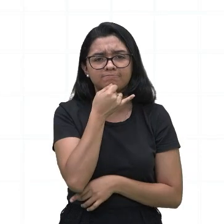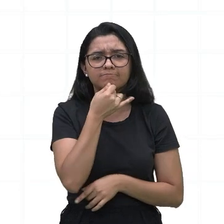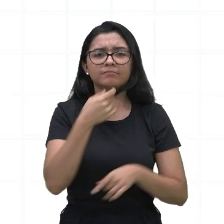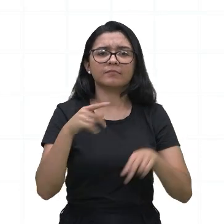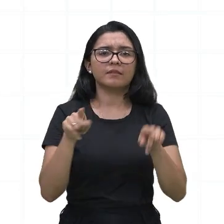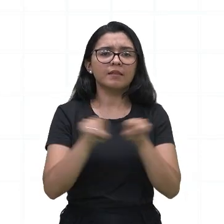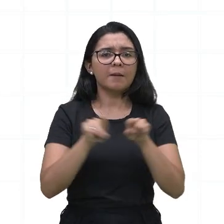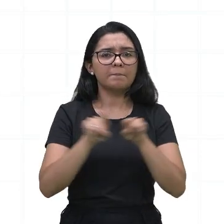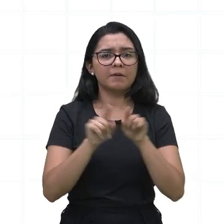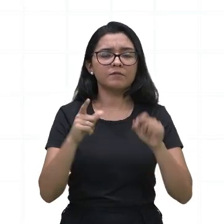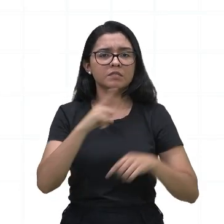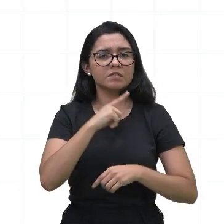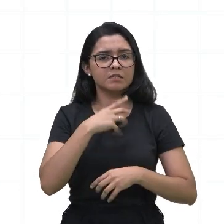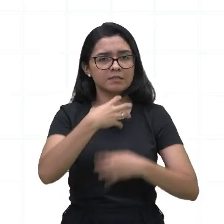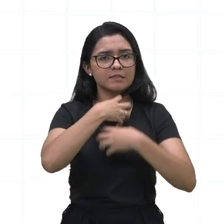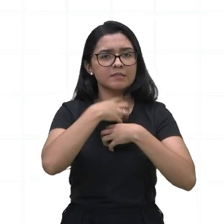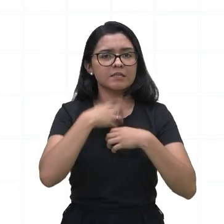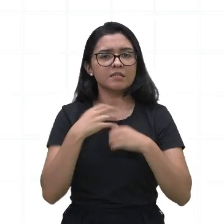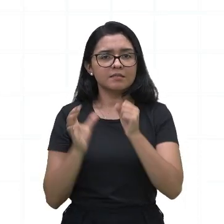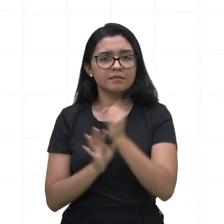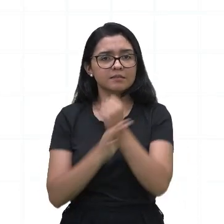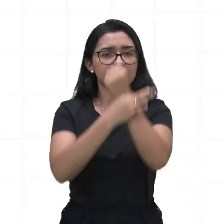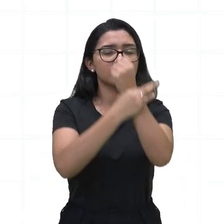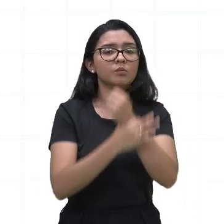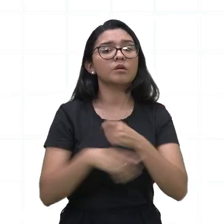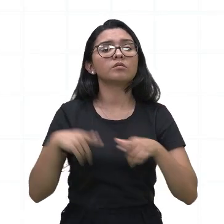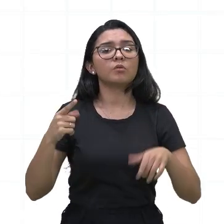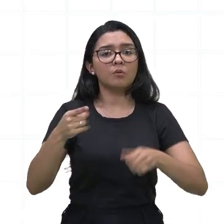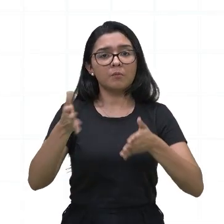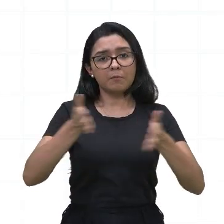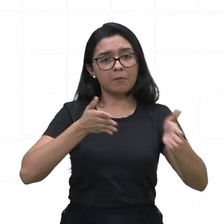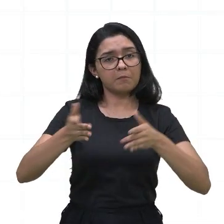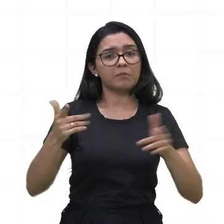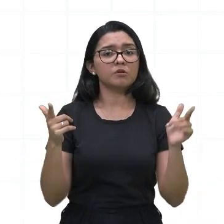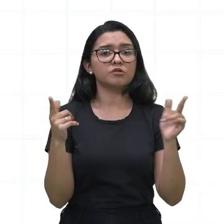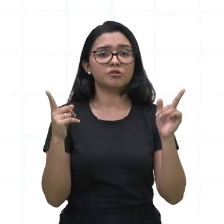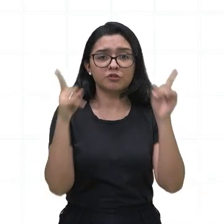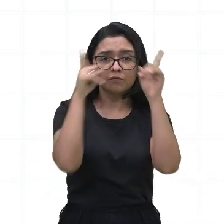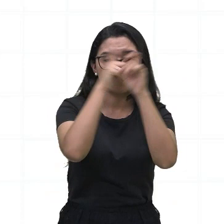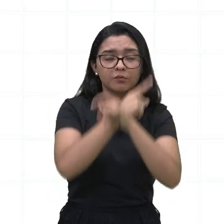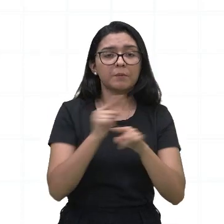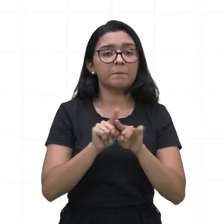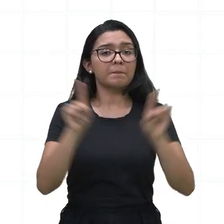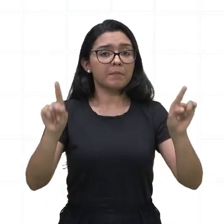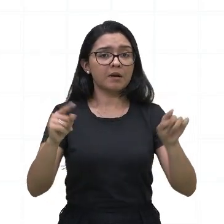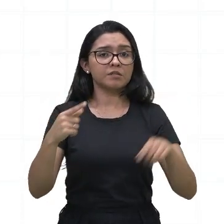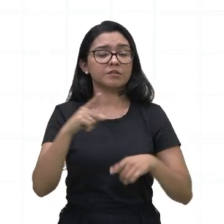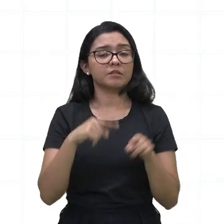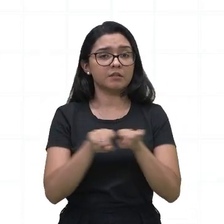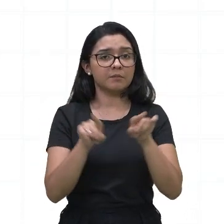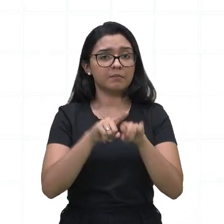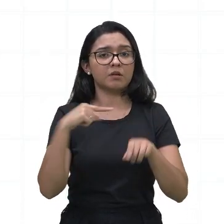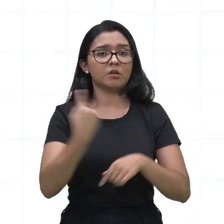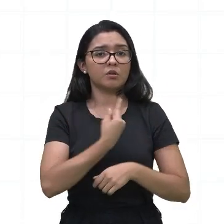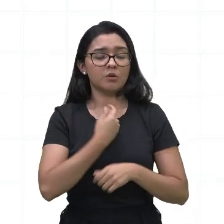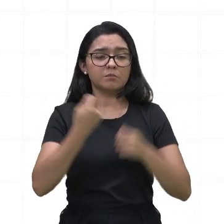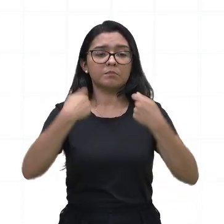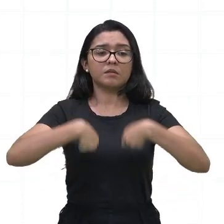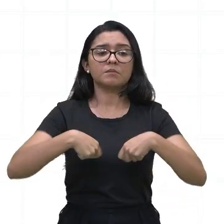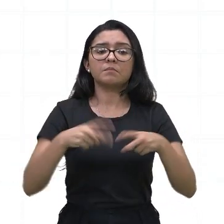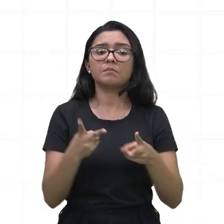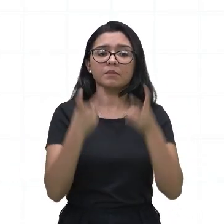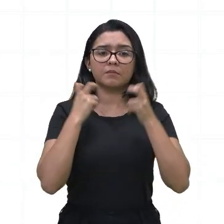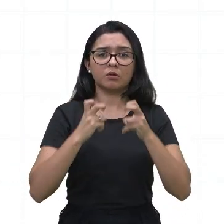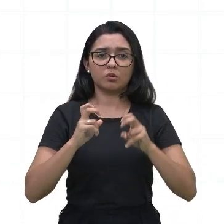porto seguro em meio às tempestades da vida. Por outro lado, é importante reconhecer que nem todas as pessoas